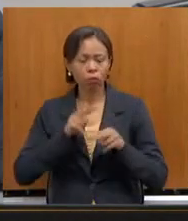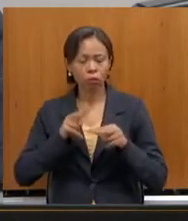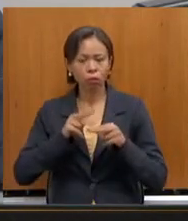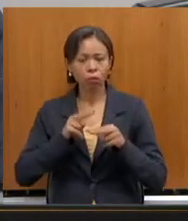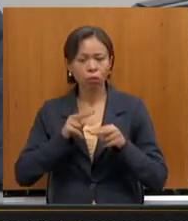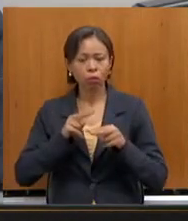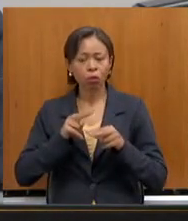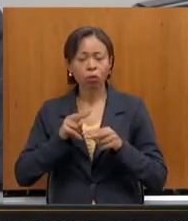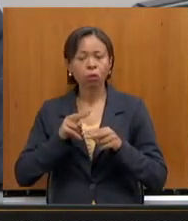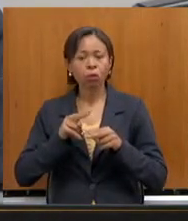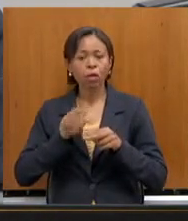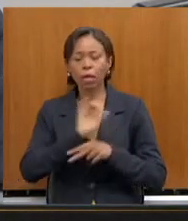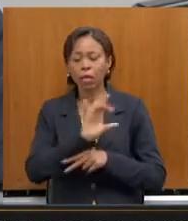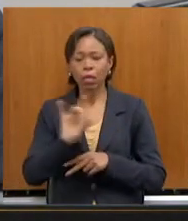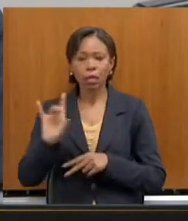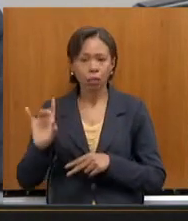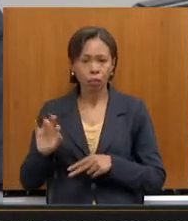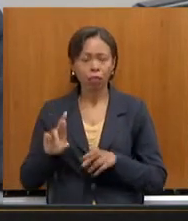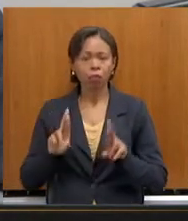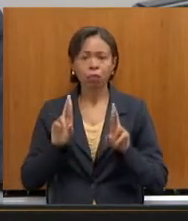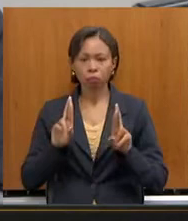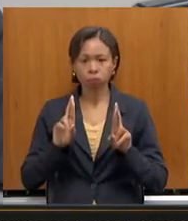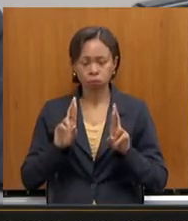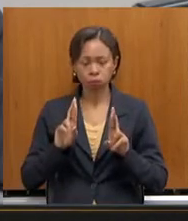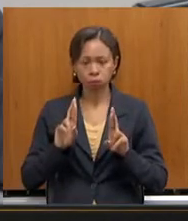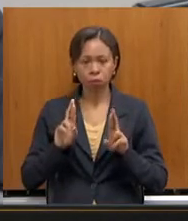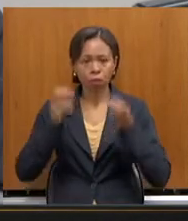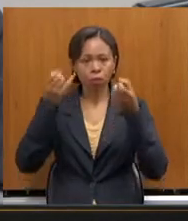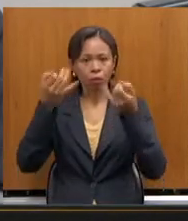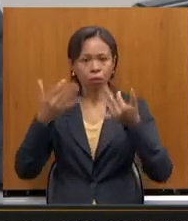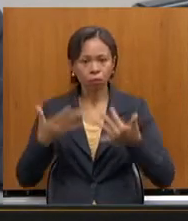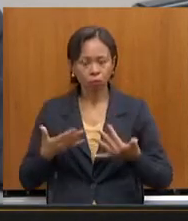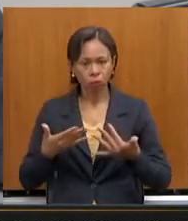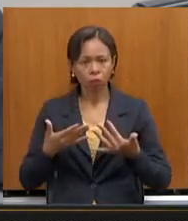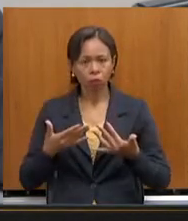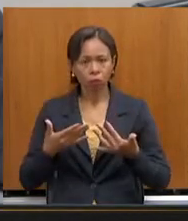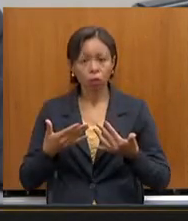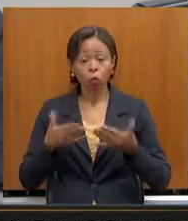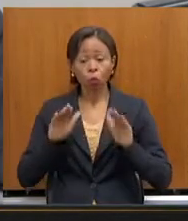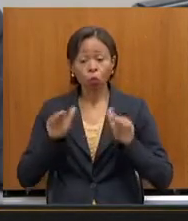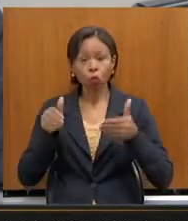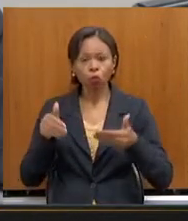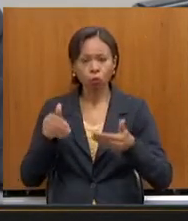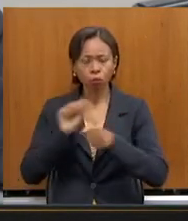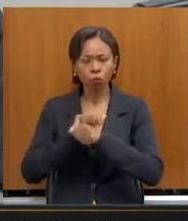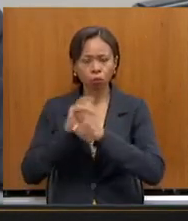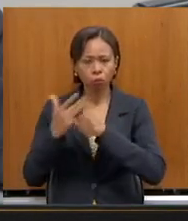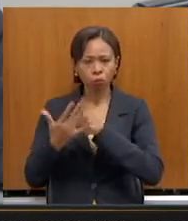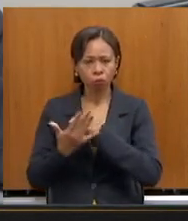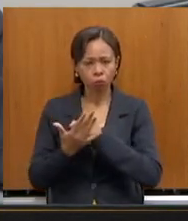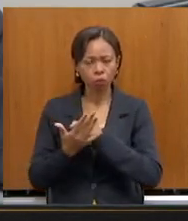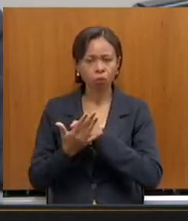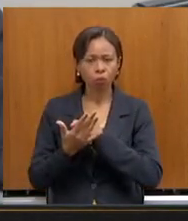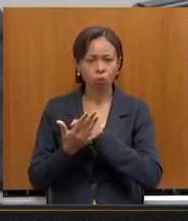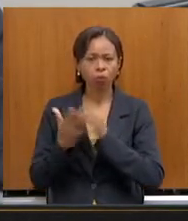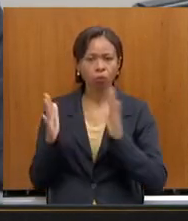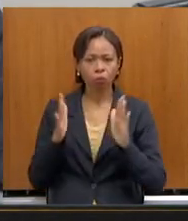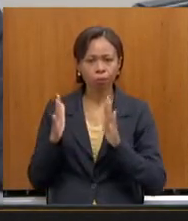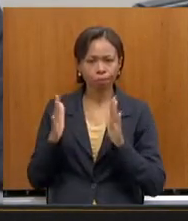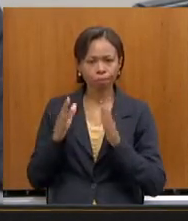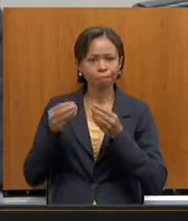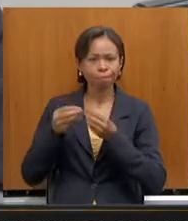sobre a gestão das suas áreas com destaque para as ações adotadas para o enfrentamento da pandemia de couve 19 e seus